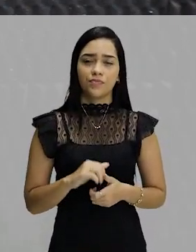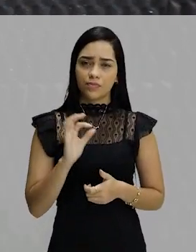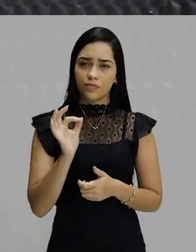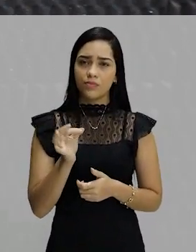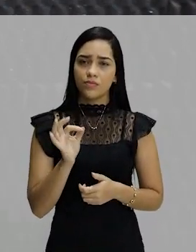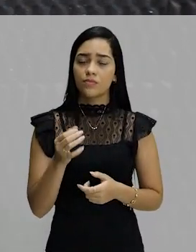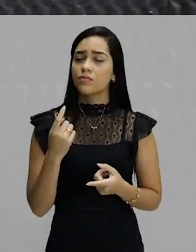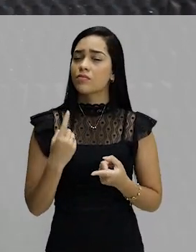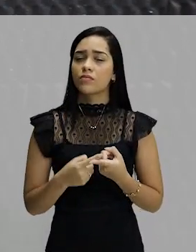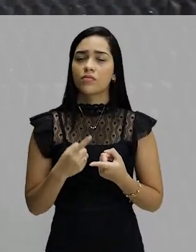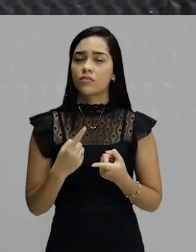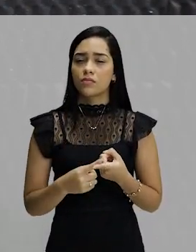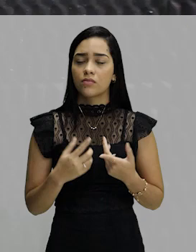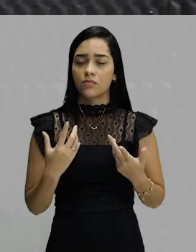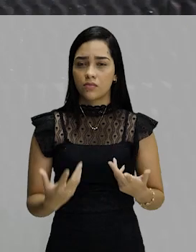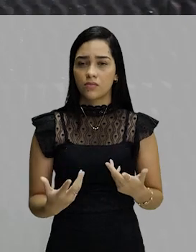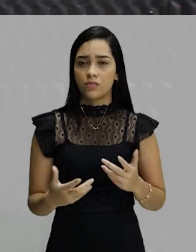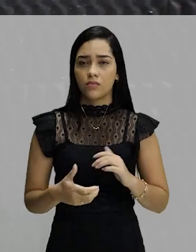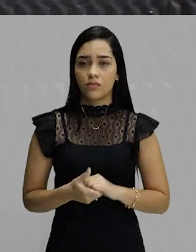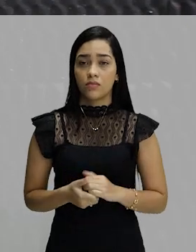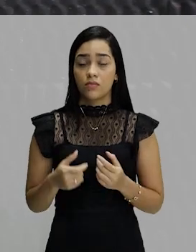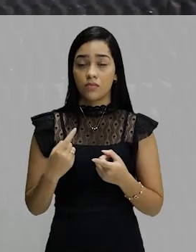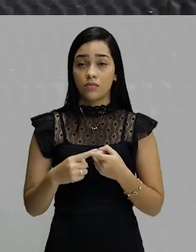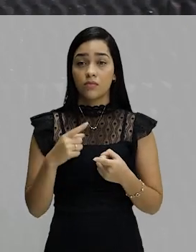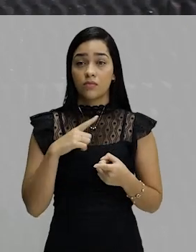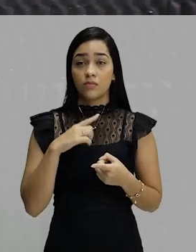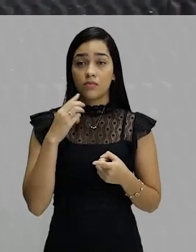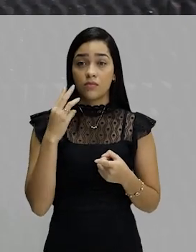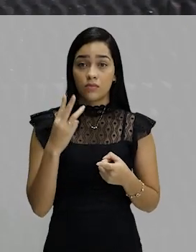Certo? Por quê? Porque eu tenho